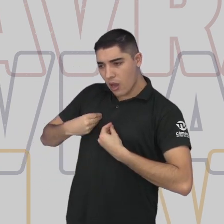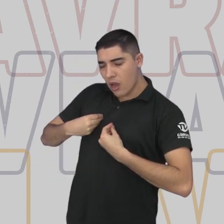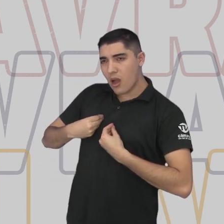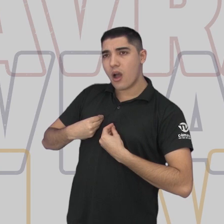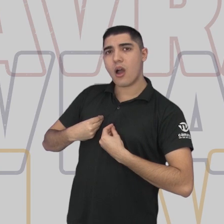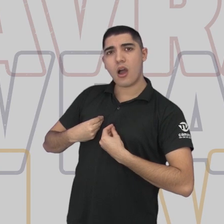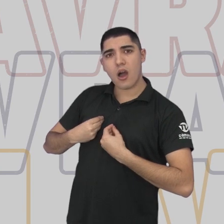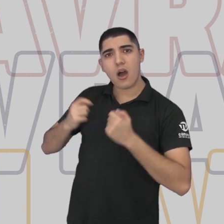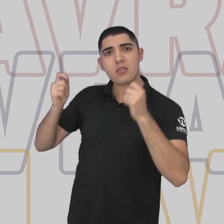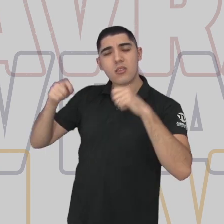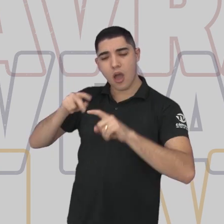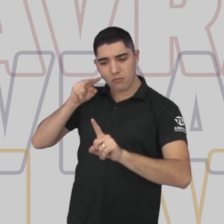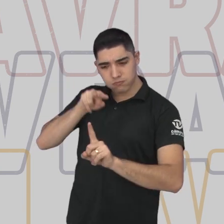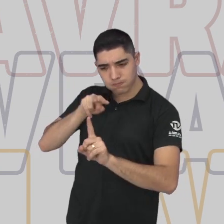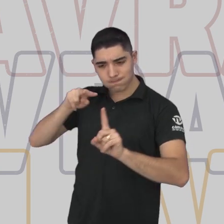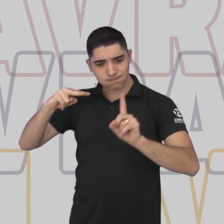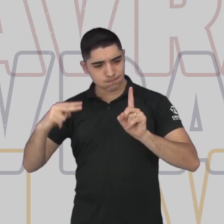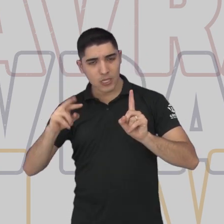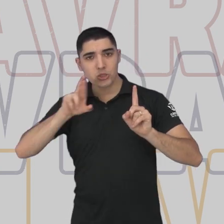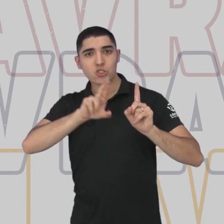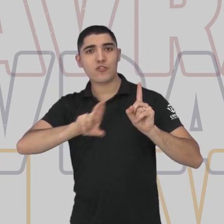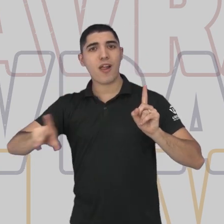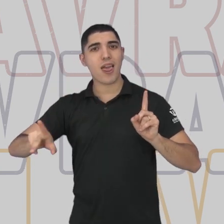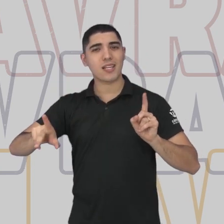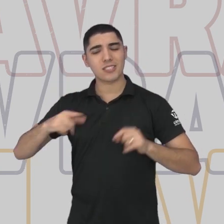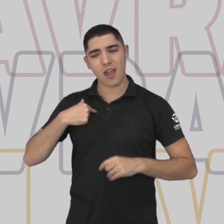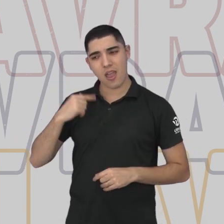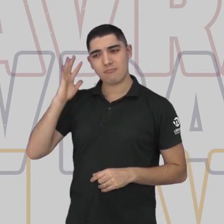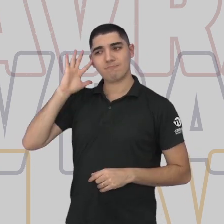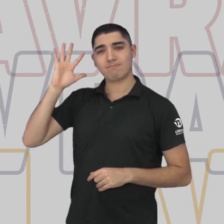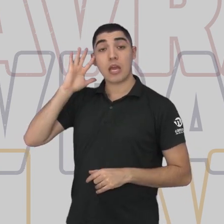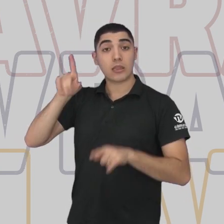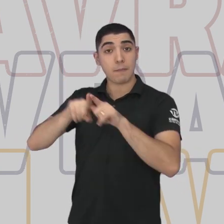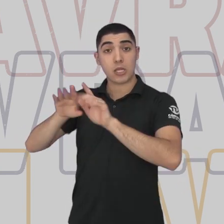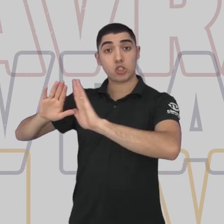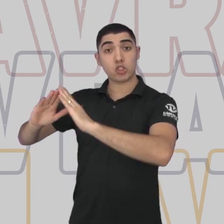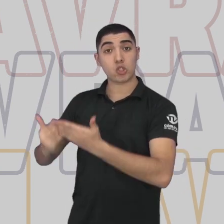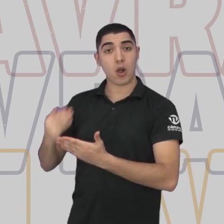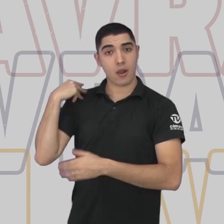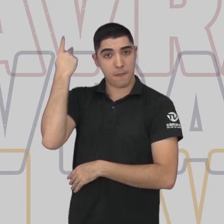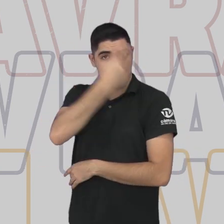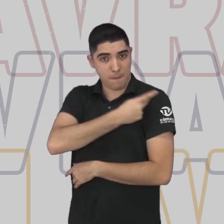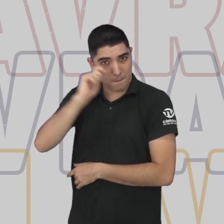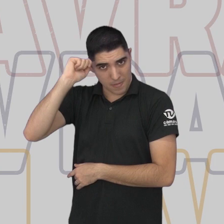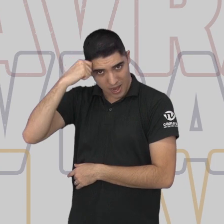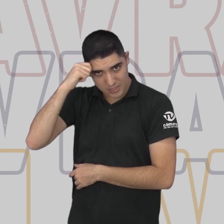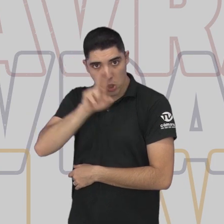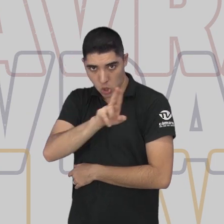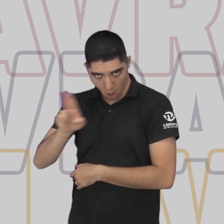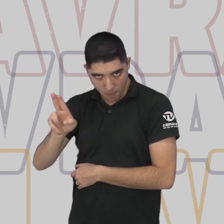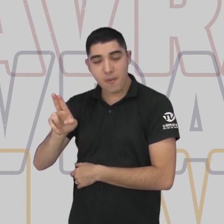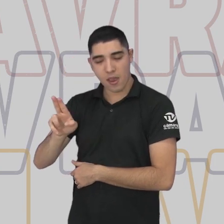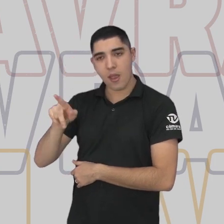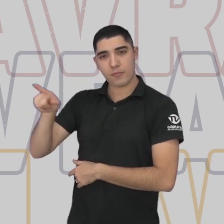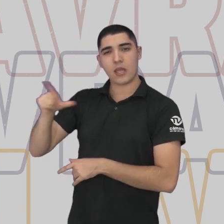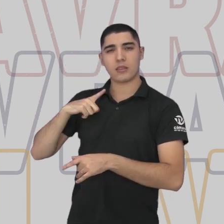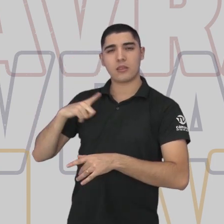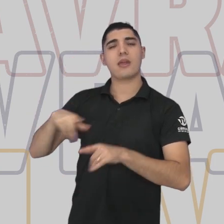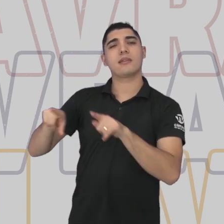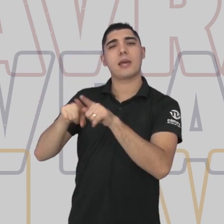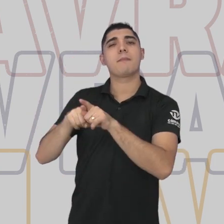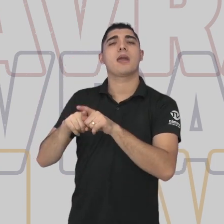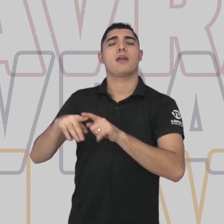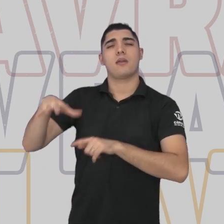outro olhar. Aí, com a experiência que eu tive de trabalho também, trabalhando no Colégio Nossa Senhora Aparecida, nas